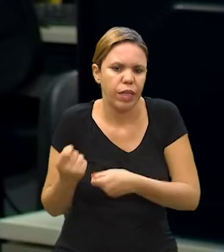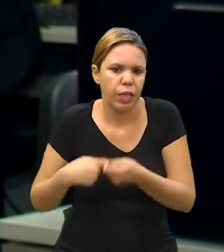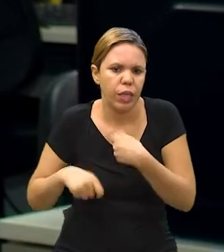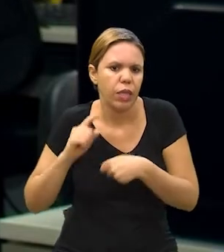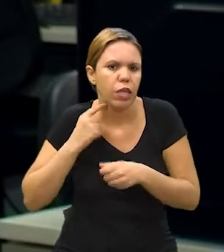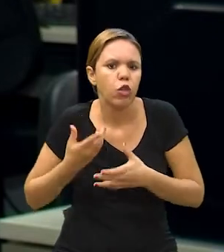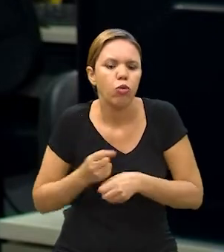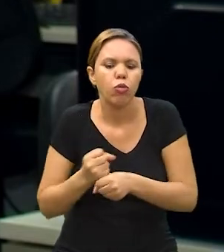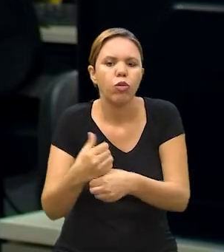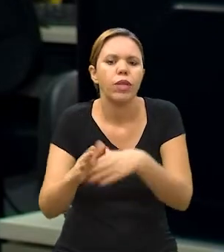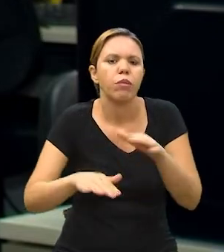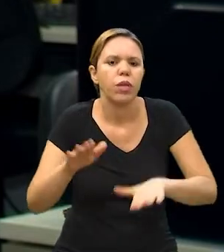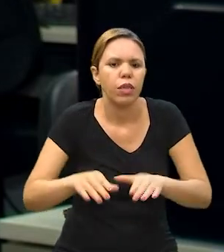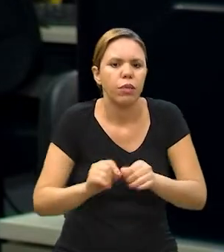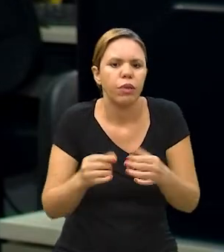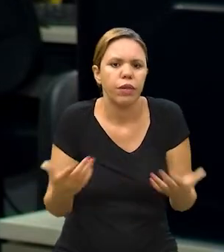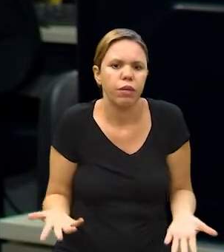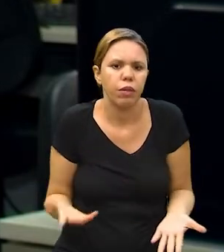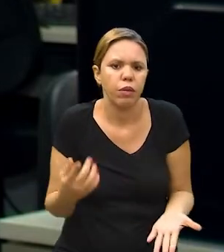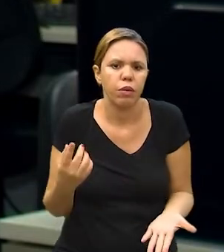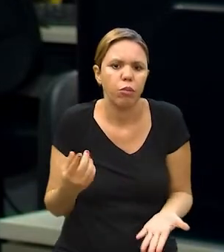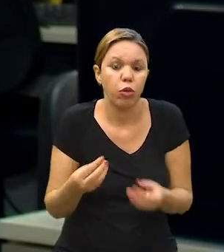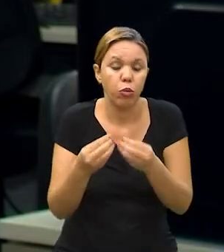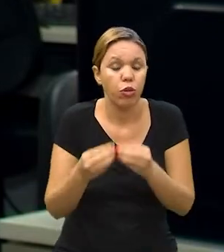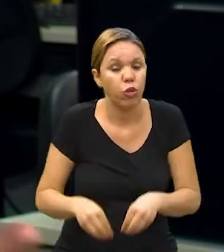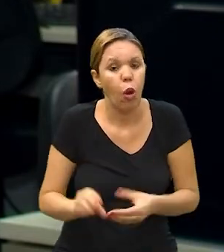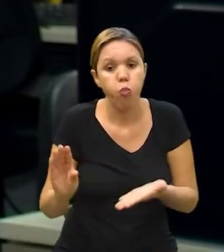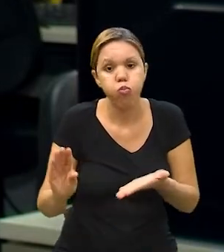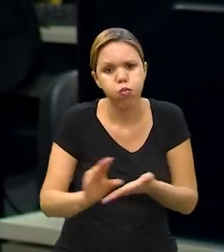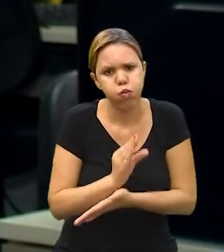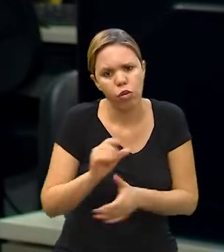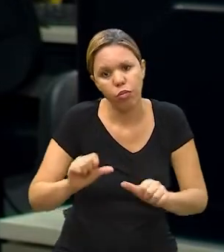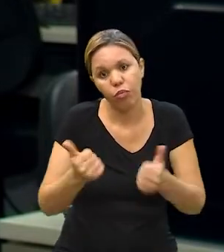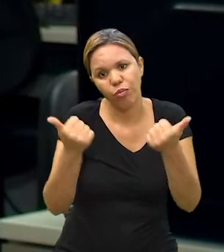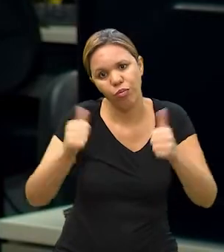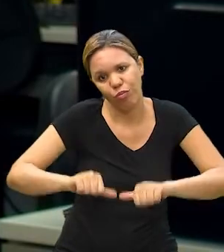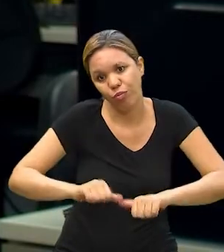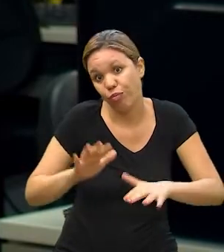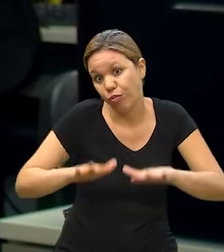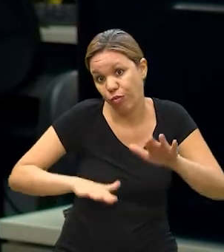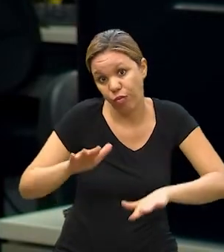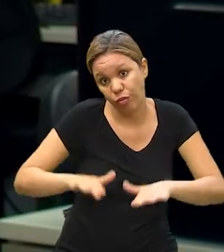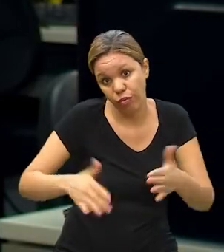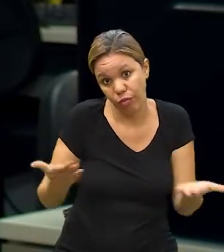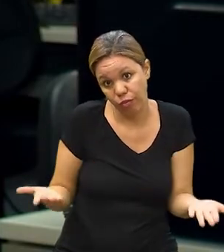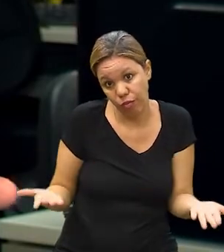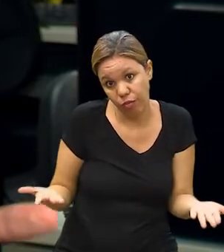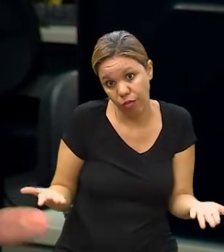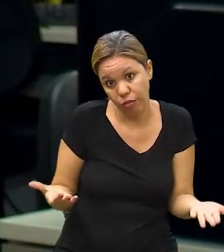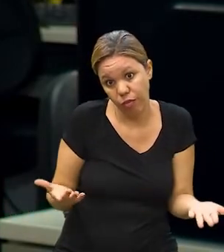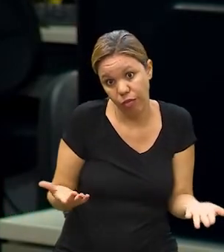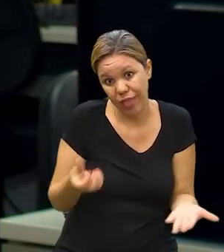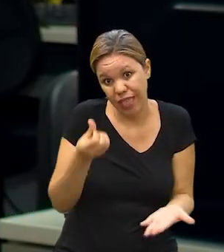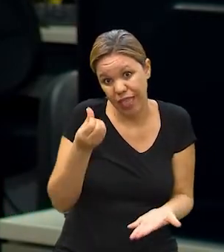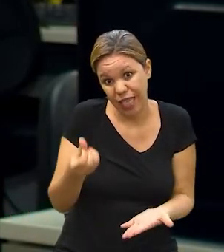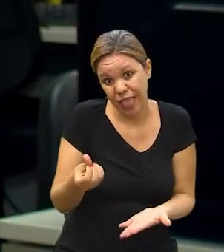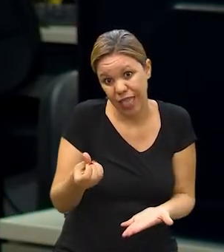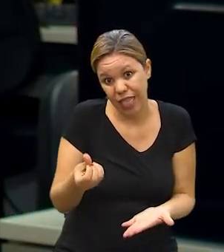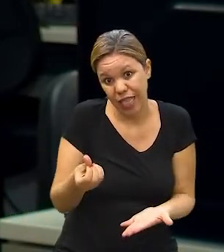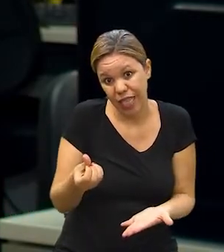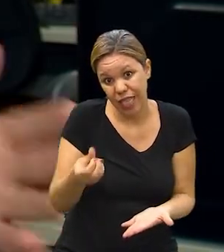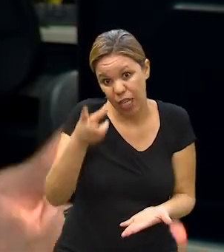depender de como isso for feito, isso pode comprometer o orçamento da cidade de maneira positiva ou negativa para 6 gestões, 7